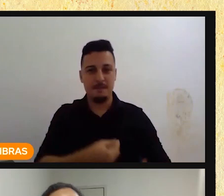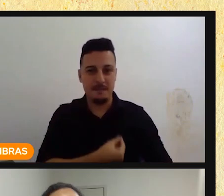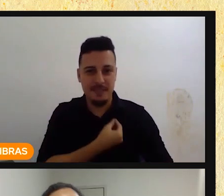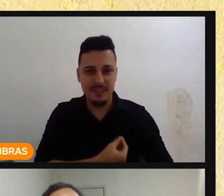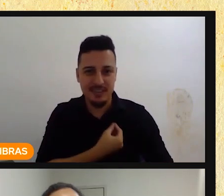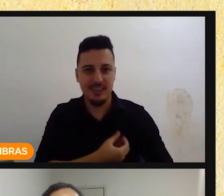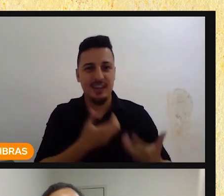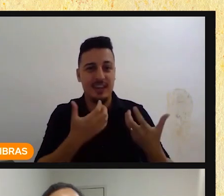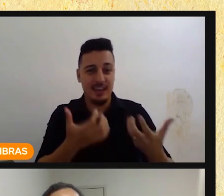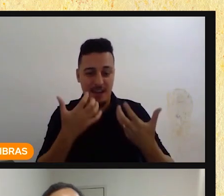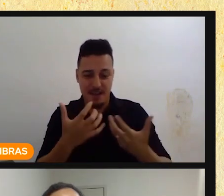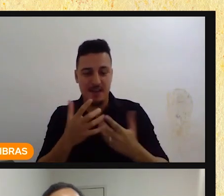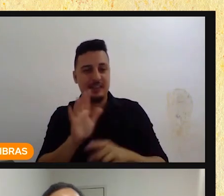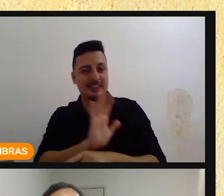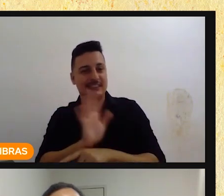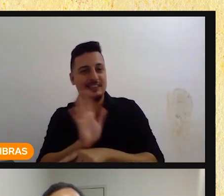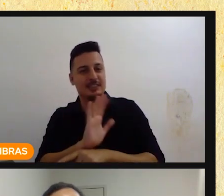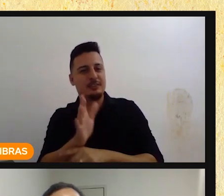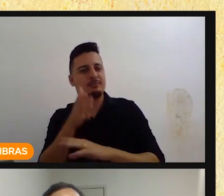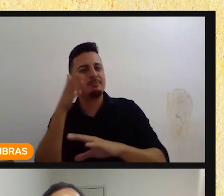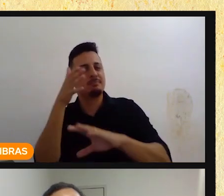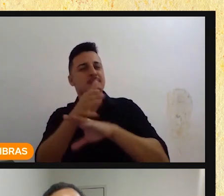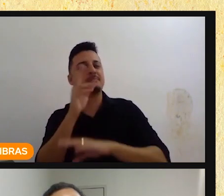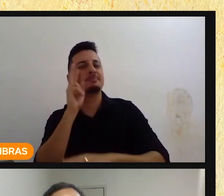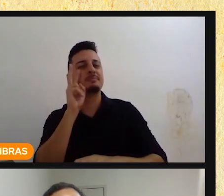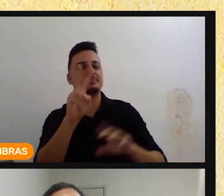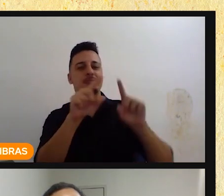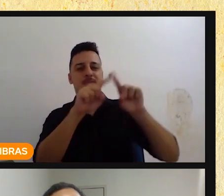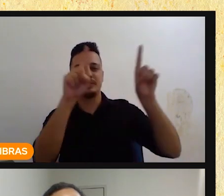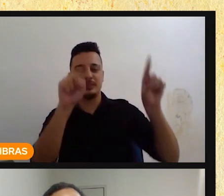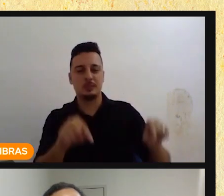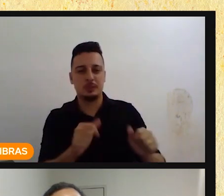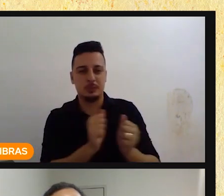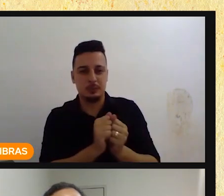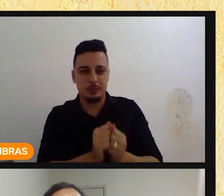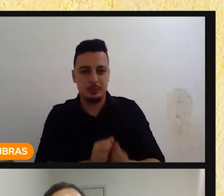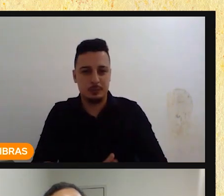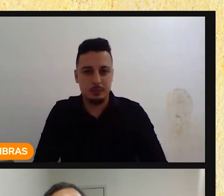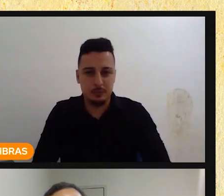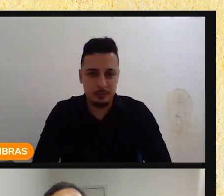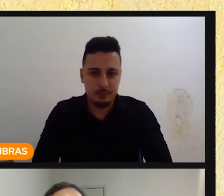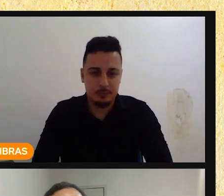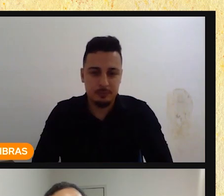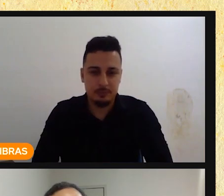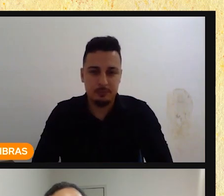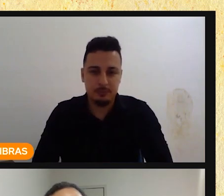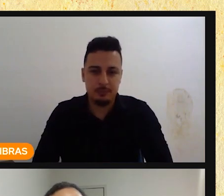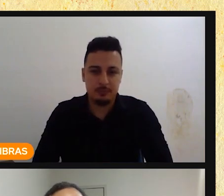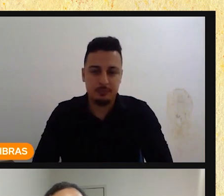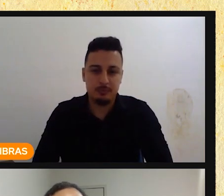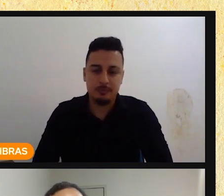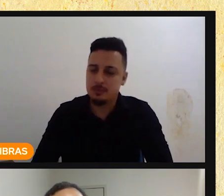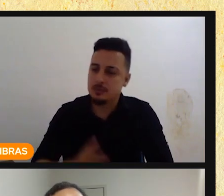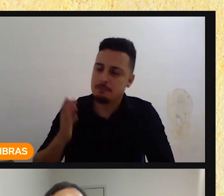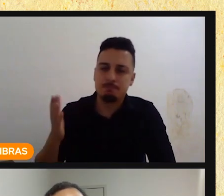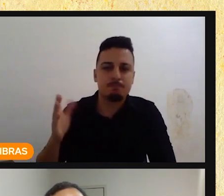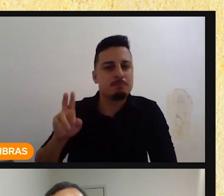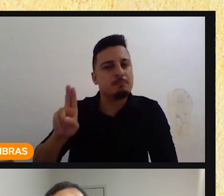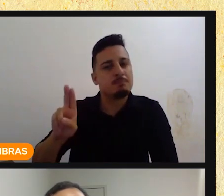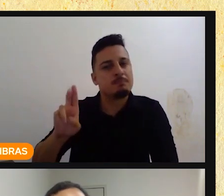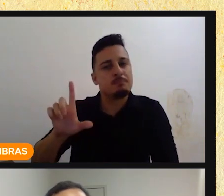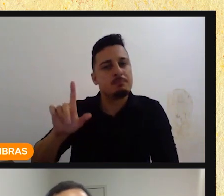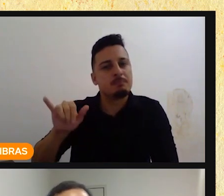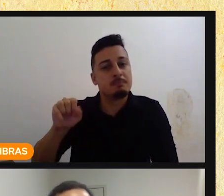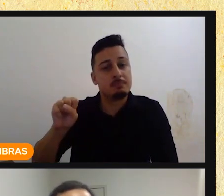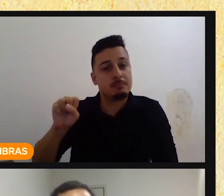no cinema junto com o público, vai ser incrível. Exato. E você, Ulisses, o que é que conta aí dos 2 projetos